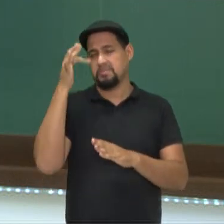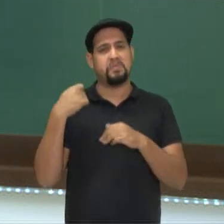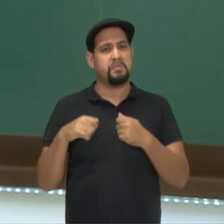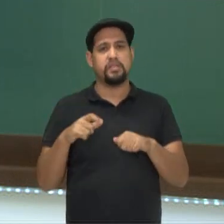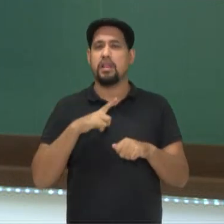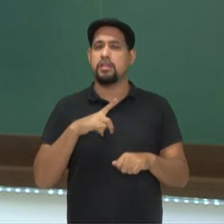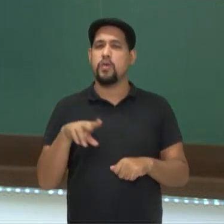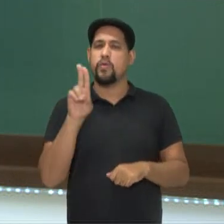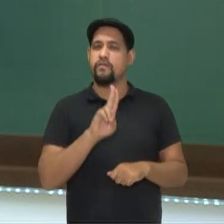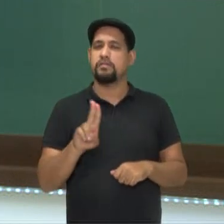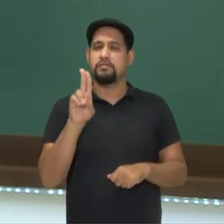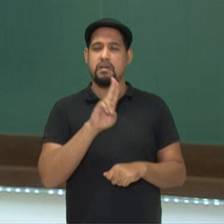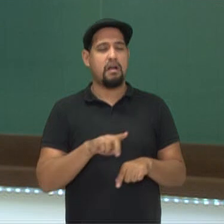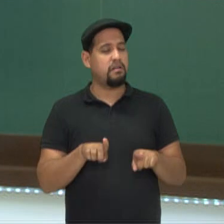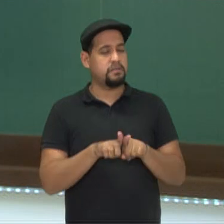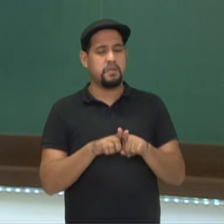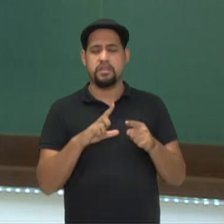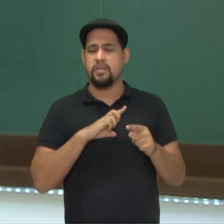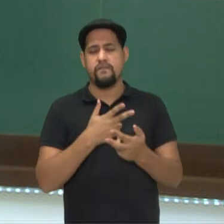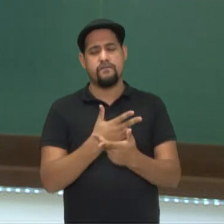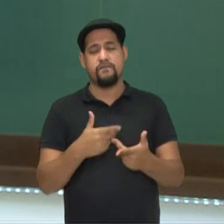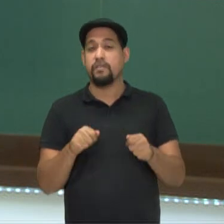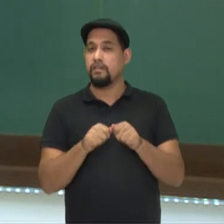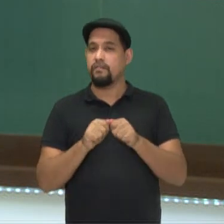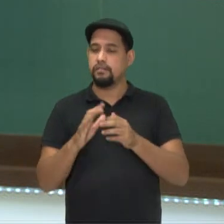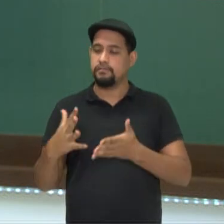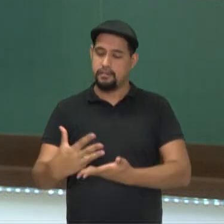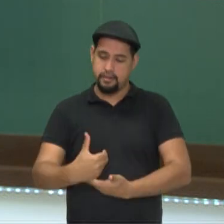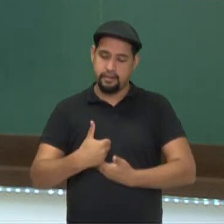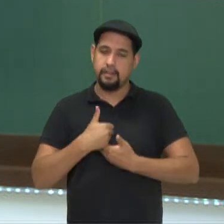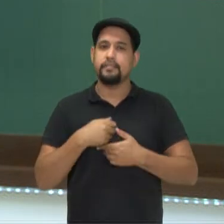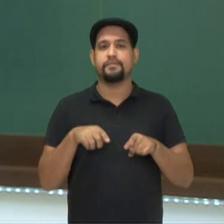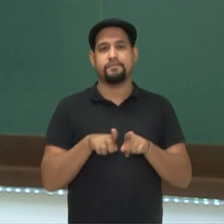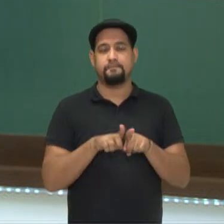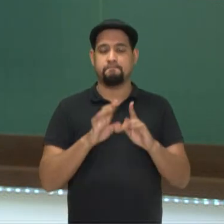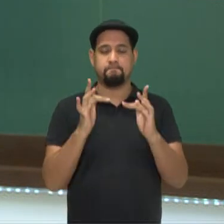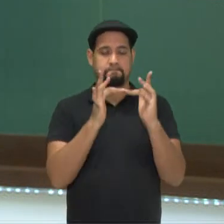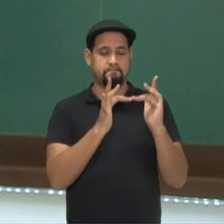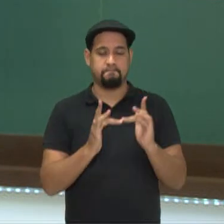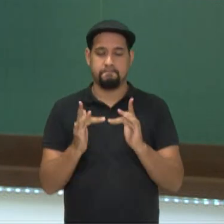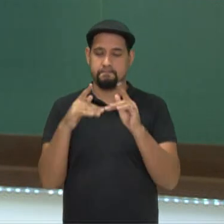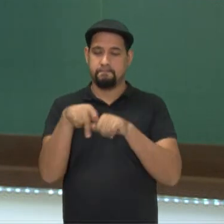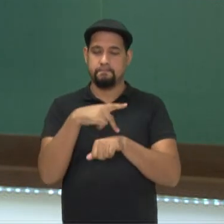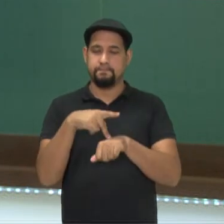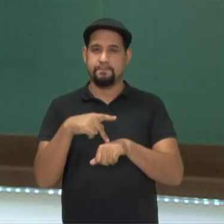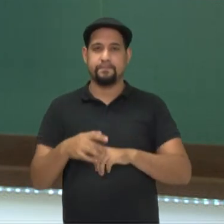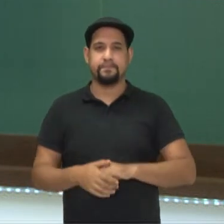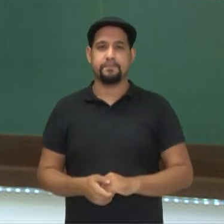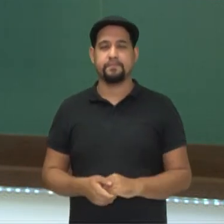as universidades, tem os centros de estudos que fazem aí esse intercâmbio, essa ligação entre os países.